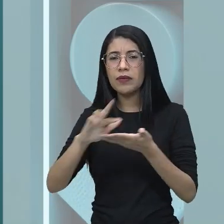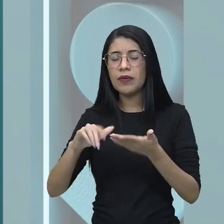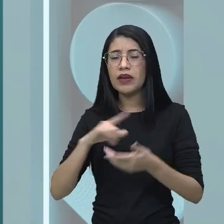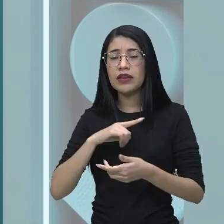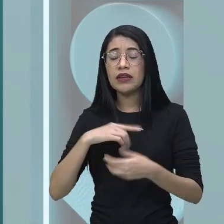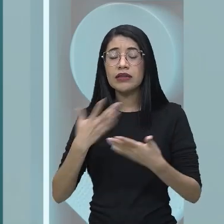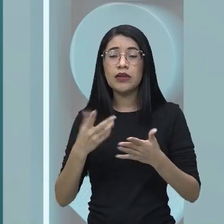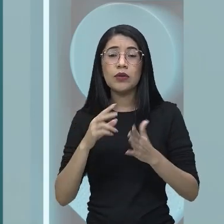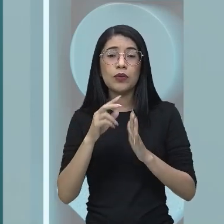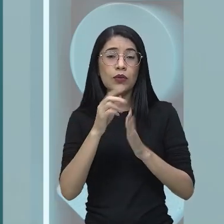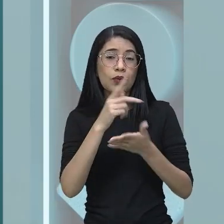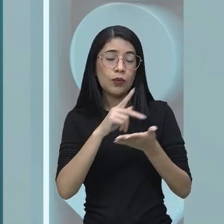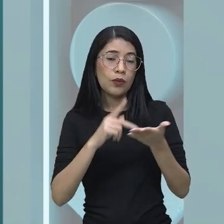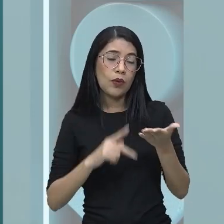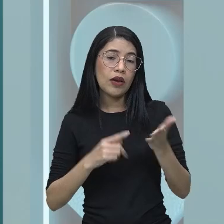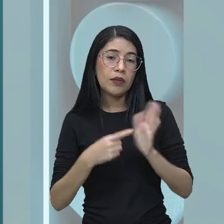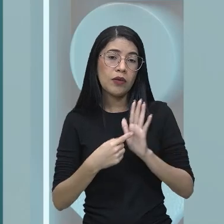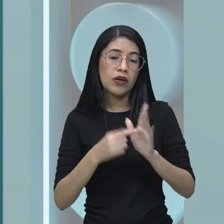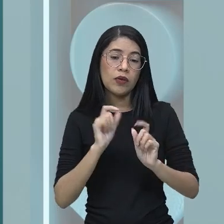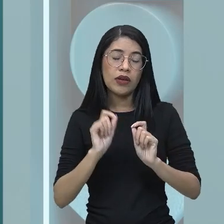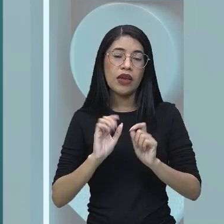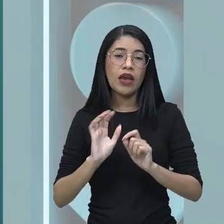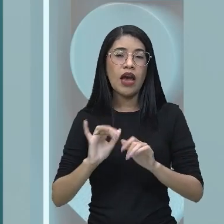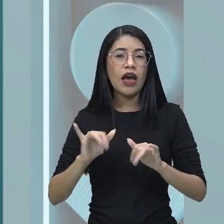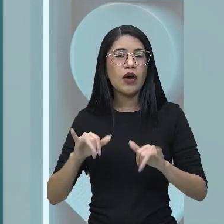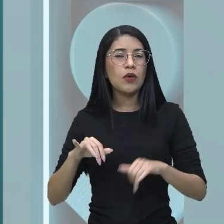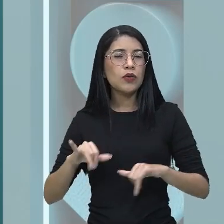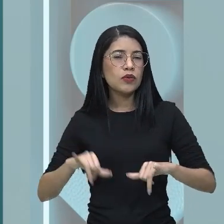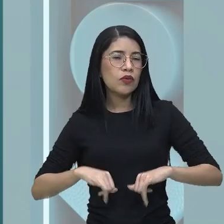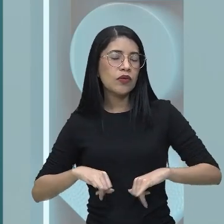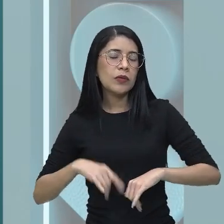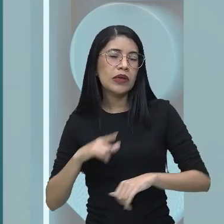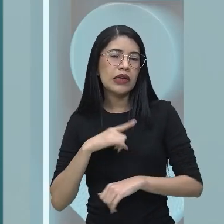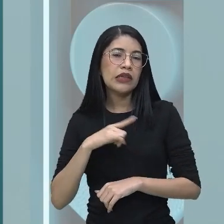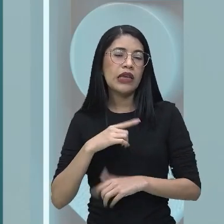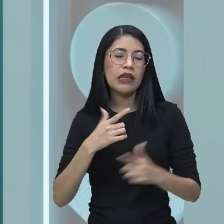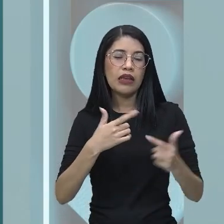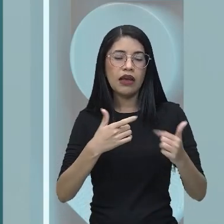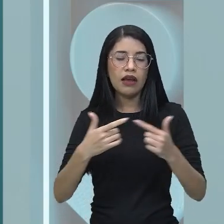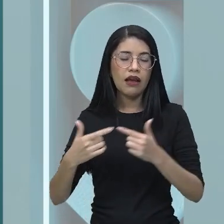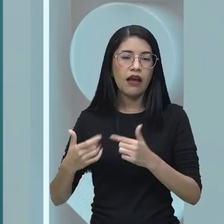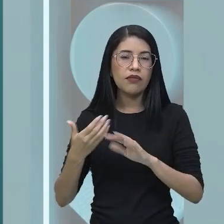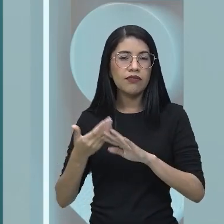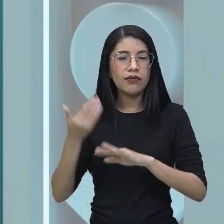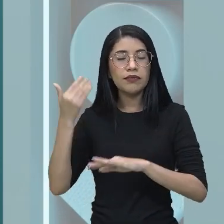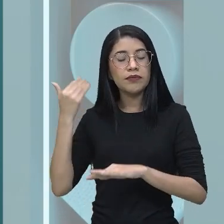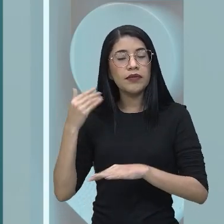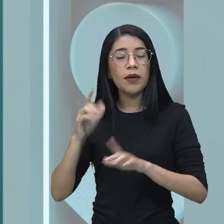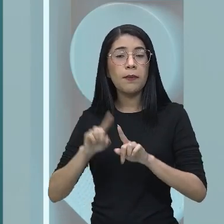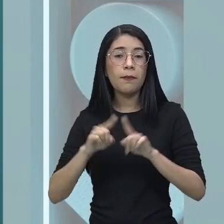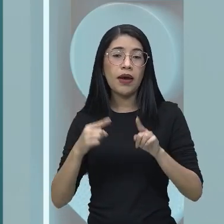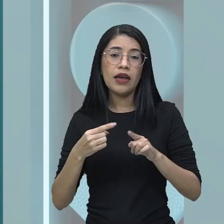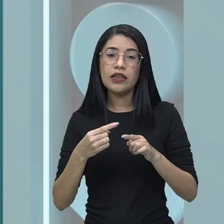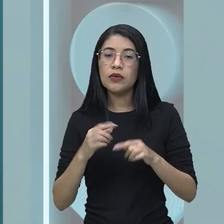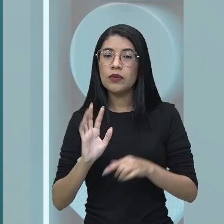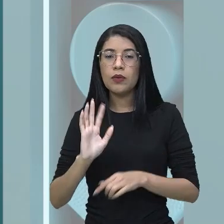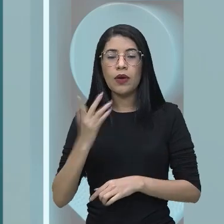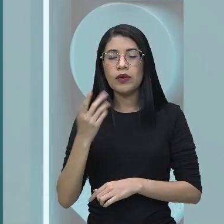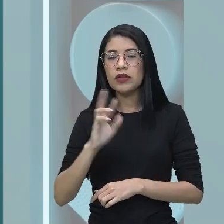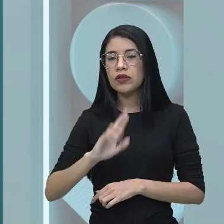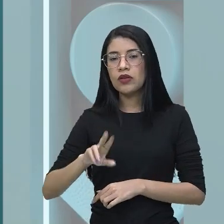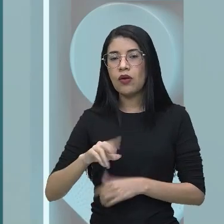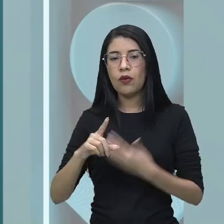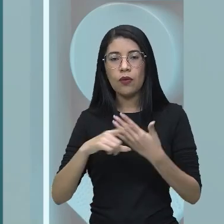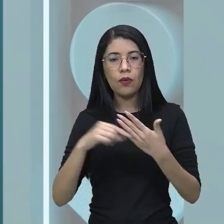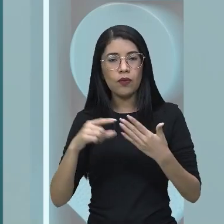poema evidencia essa triste realidade que aconteceu em guerra e percebo que isso não ocorreu só com Vinícius de Moraes